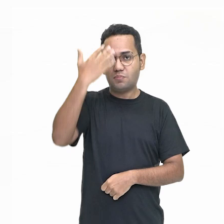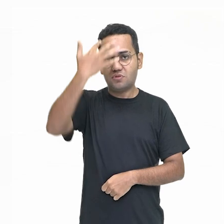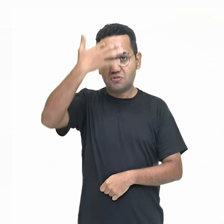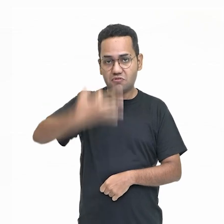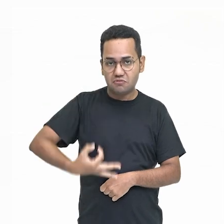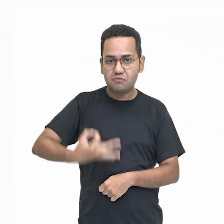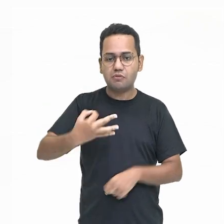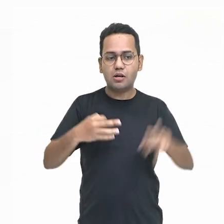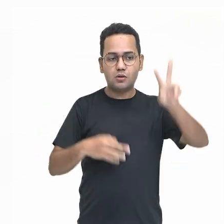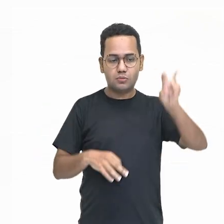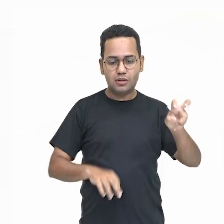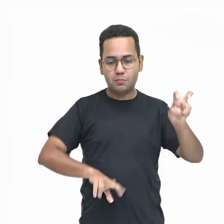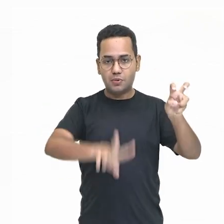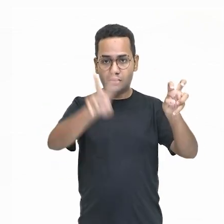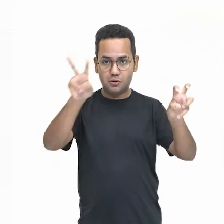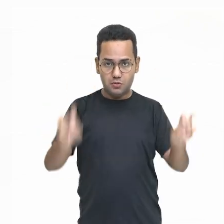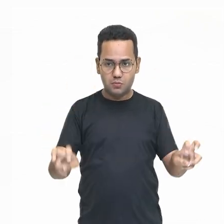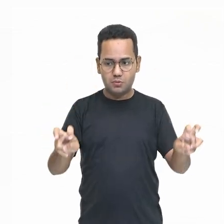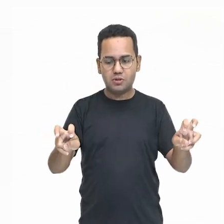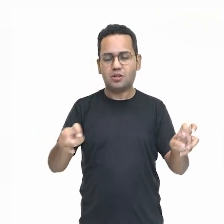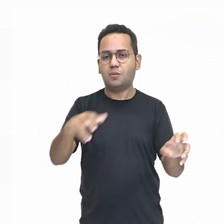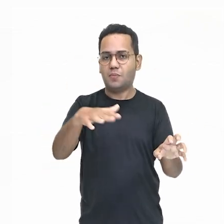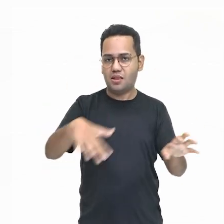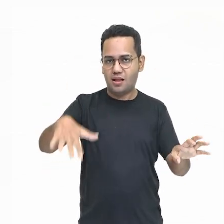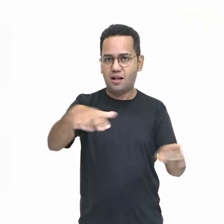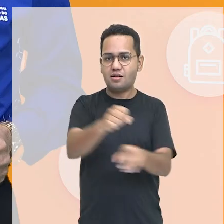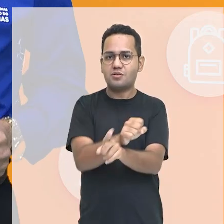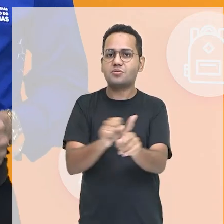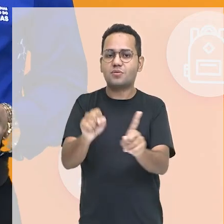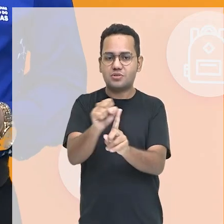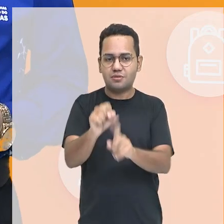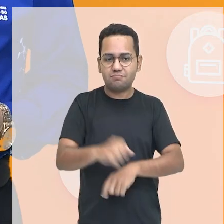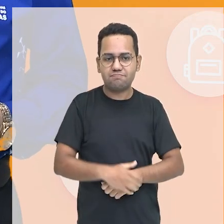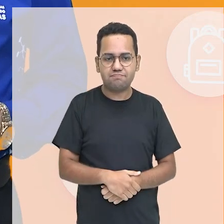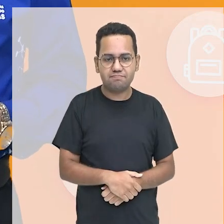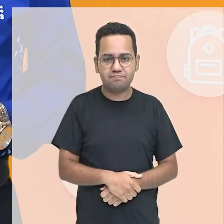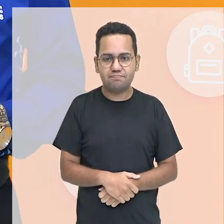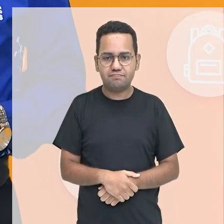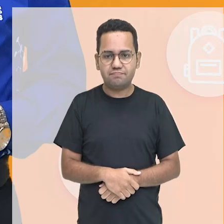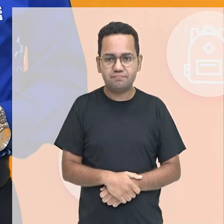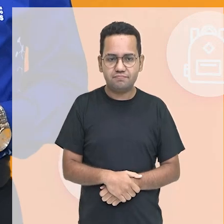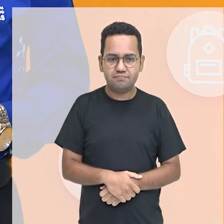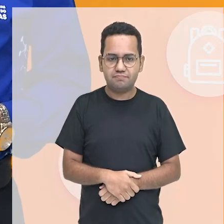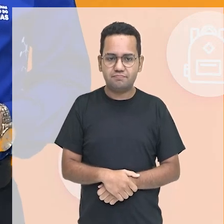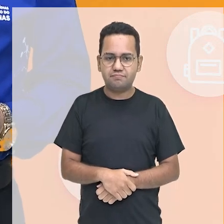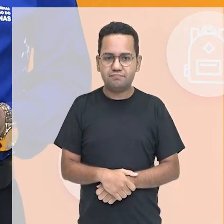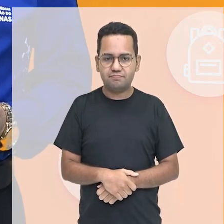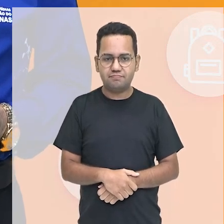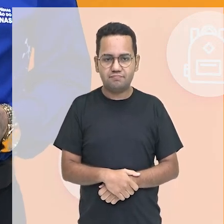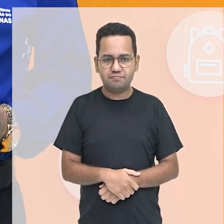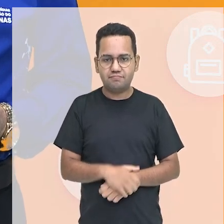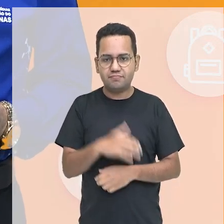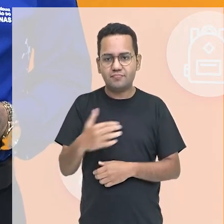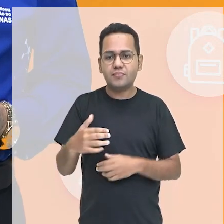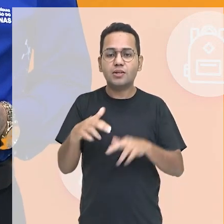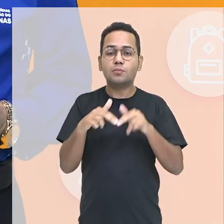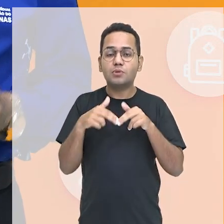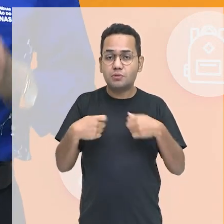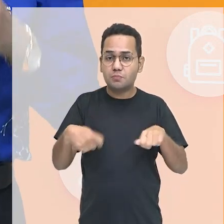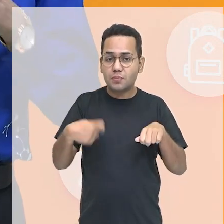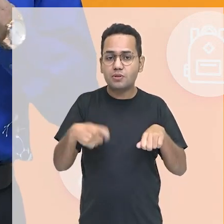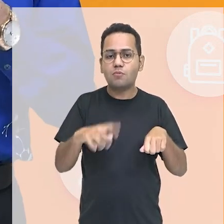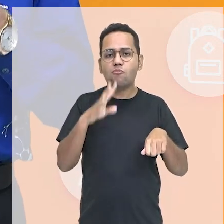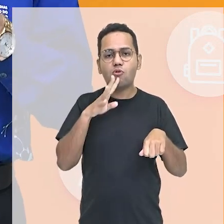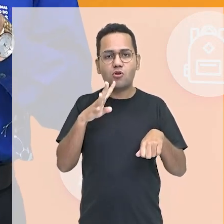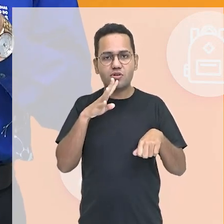que é profano dentro de uma sociedade. É por isso que temos que conhecer e